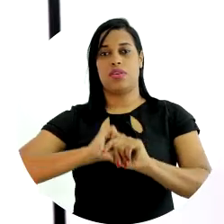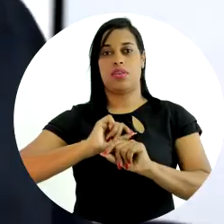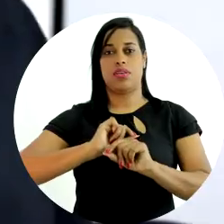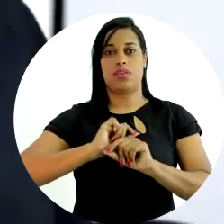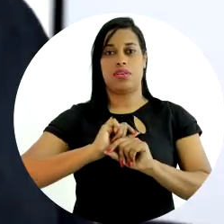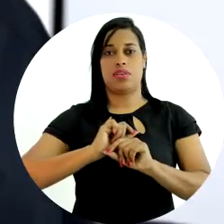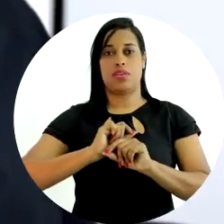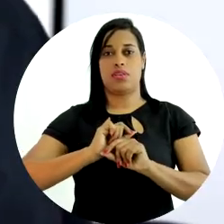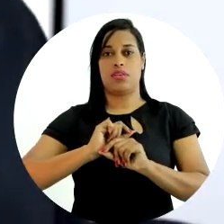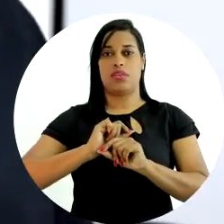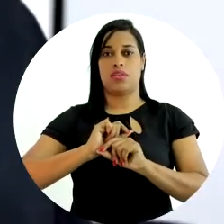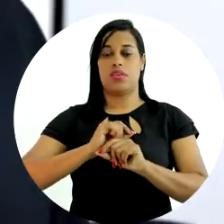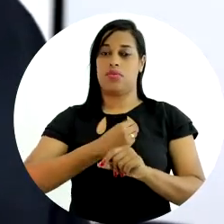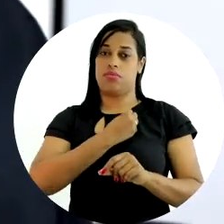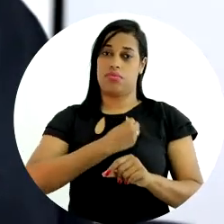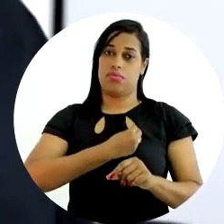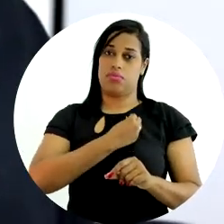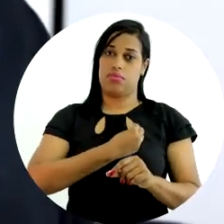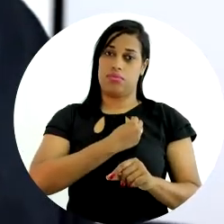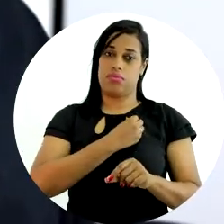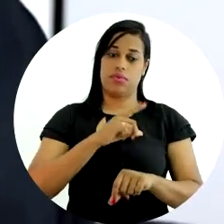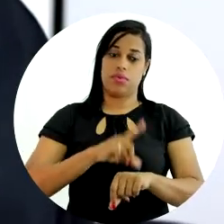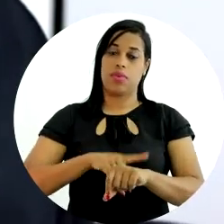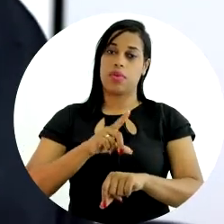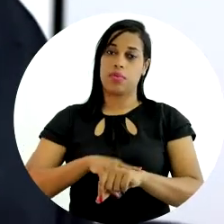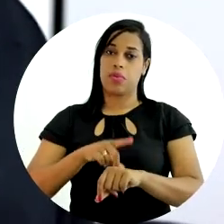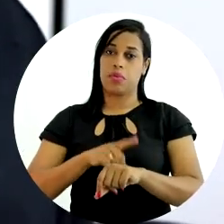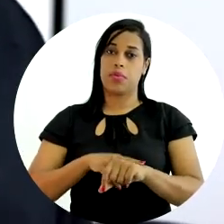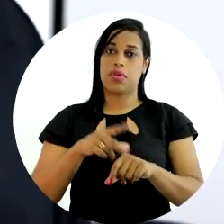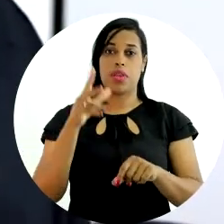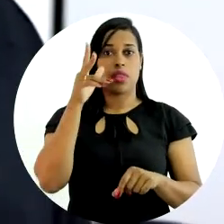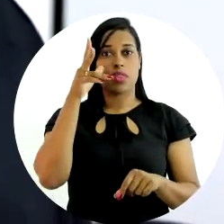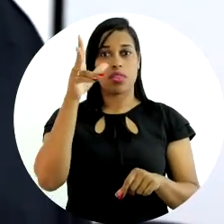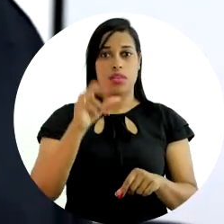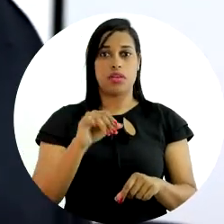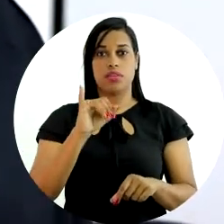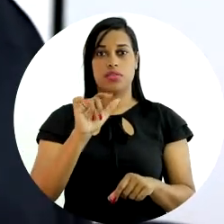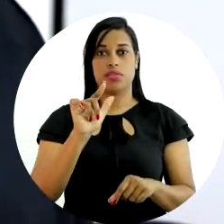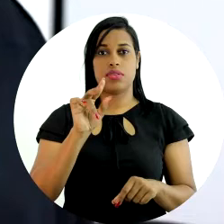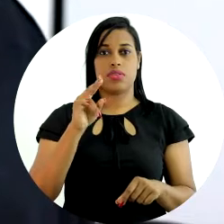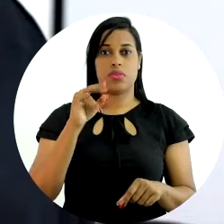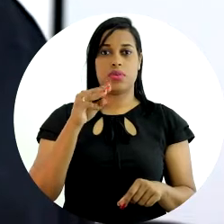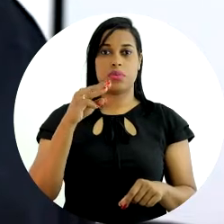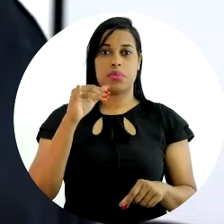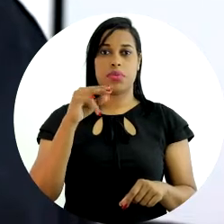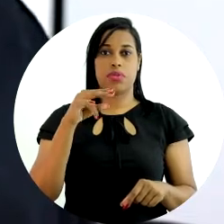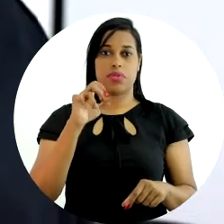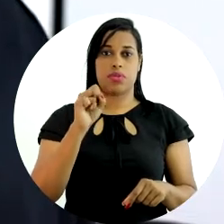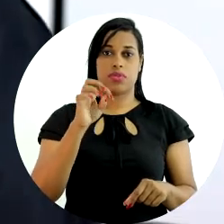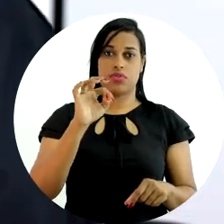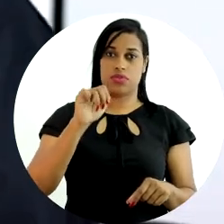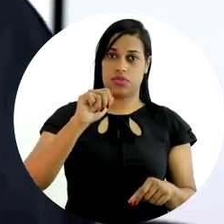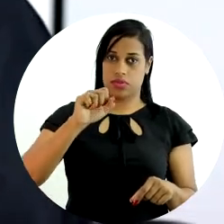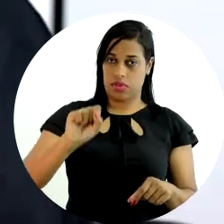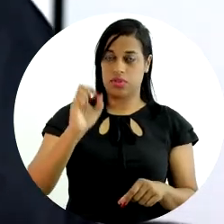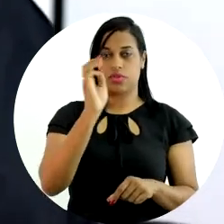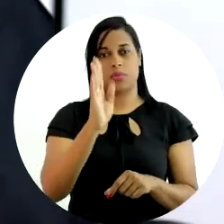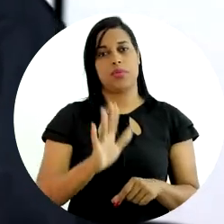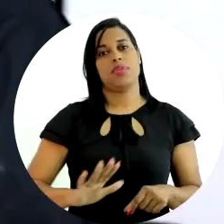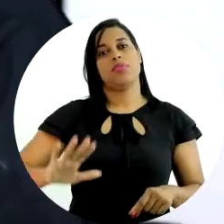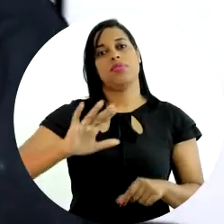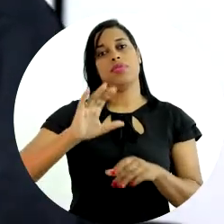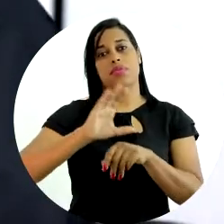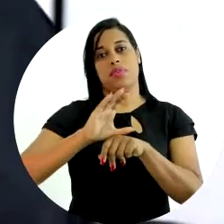tirar de uma situação de marasmo vivida a partir do momento em que foi implantadas as ideias iluministas no Brasil. Então, na